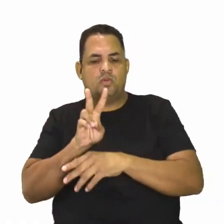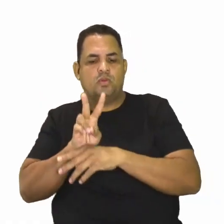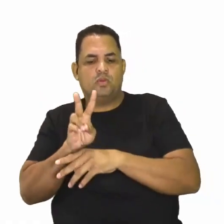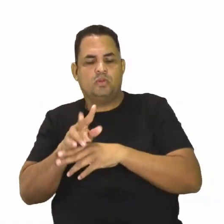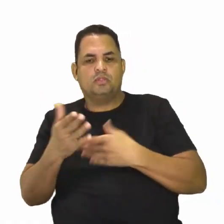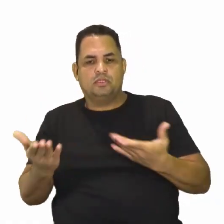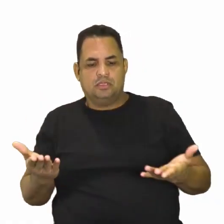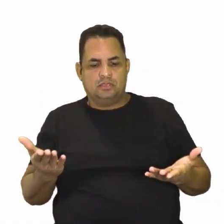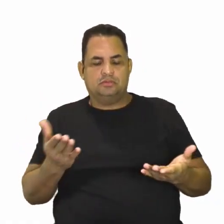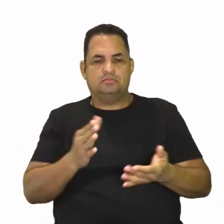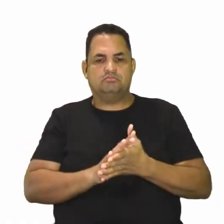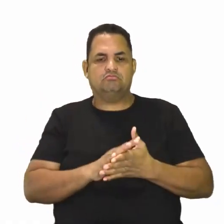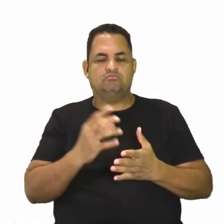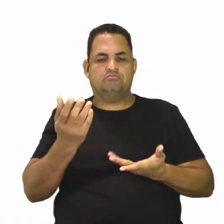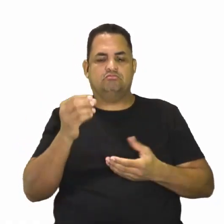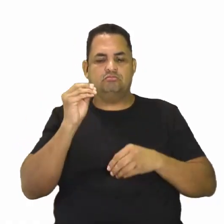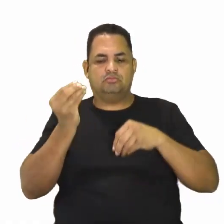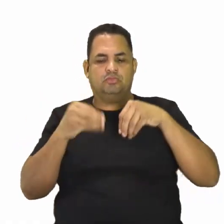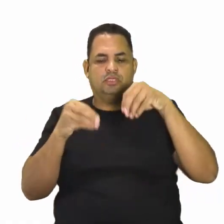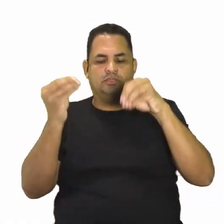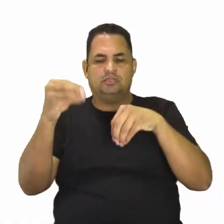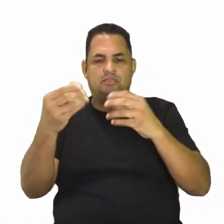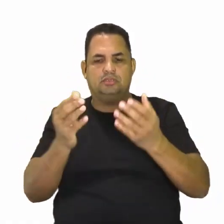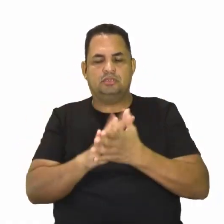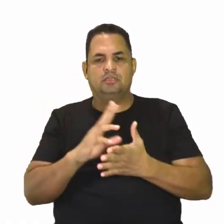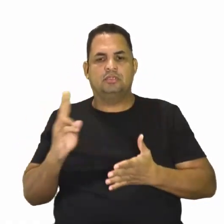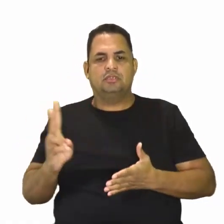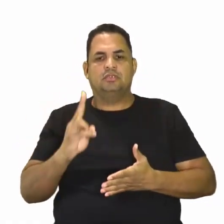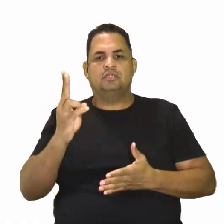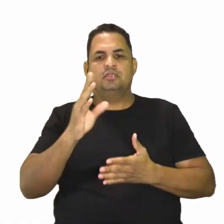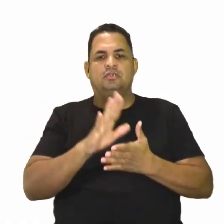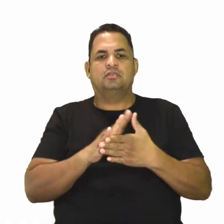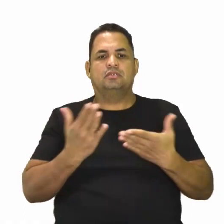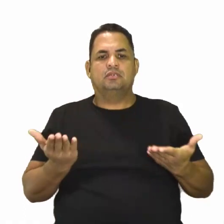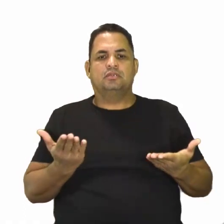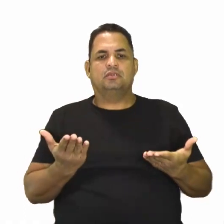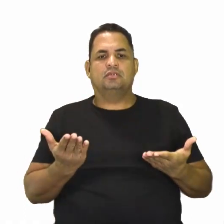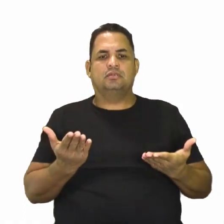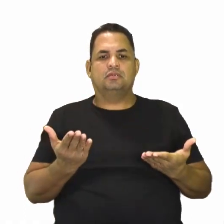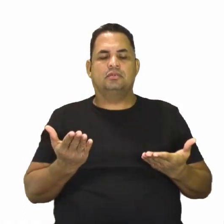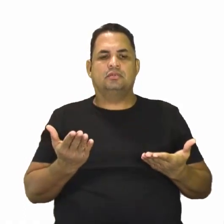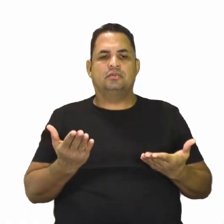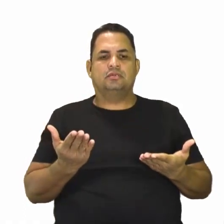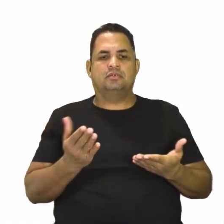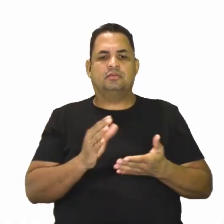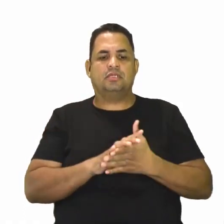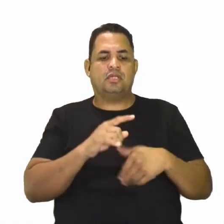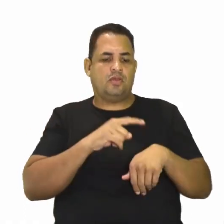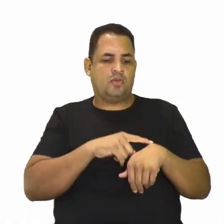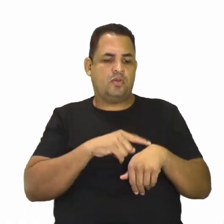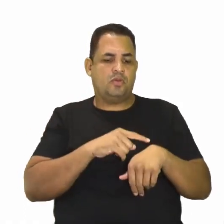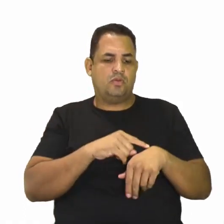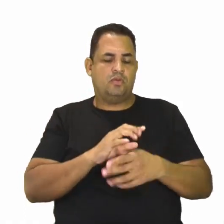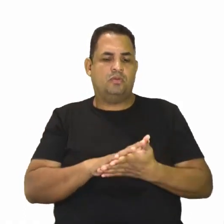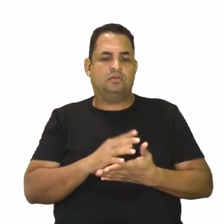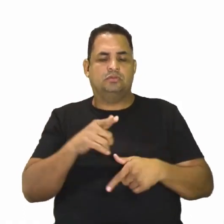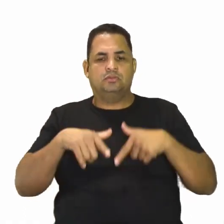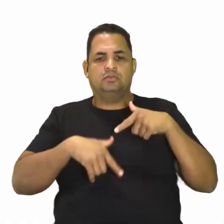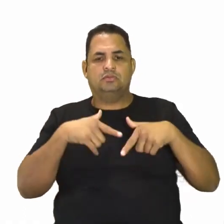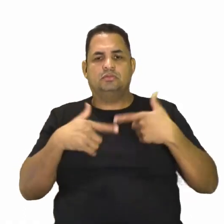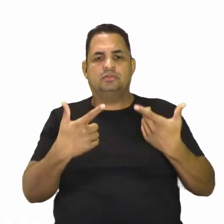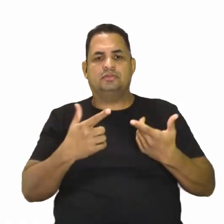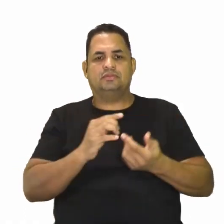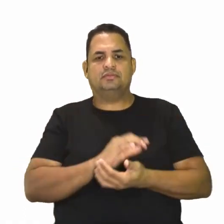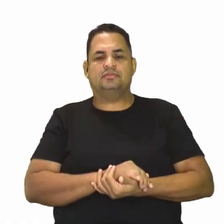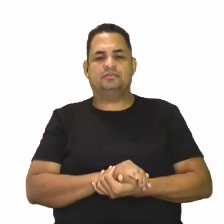nessa safra. Isso com certeza vai valorizar o quê? A hora de trabalho. Então